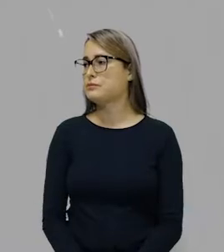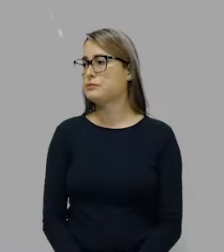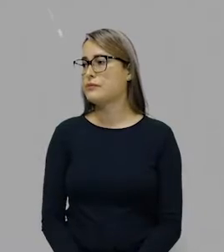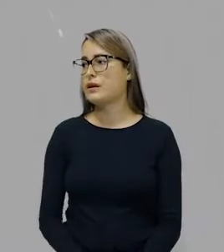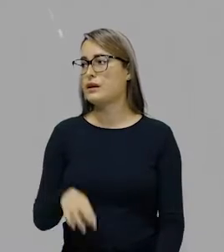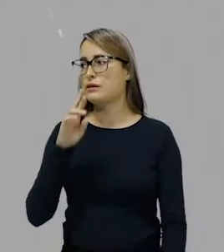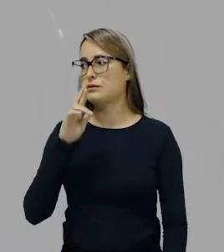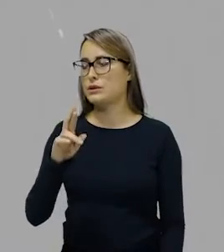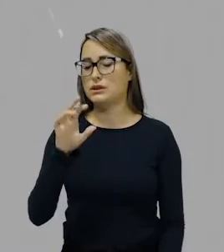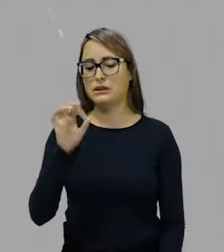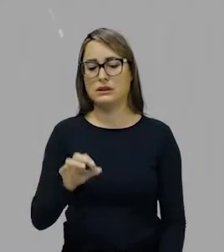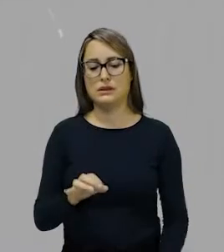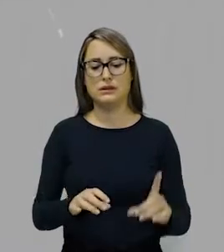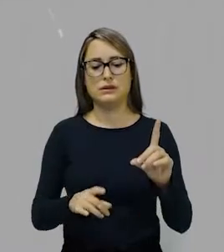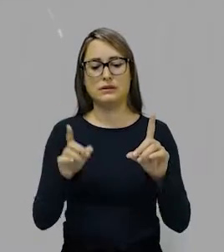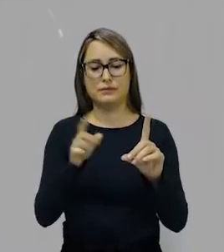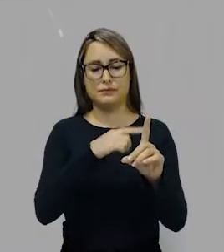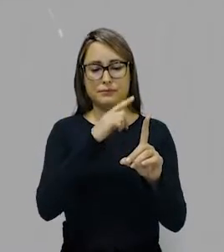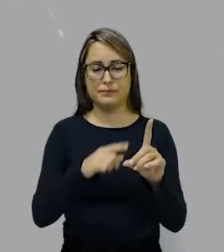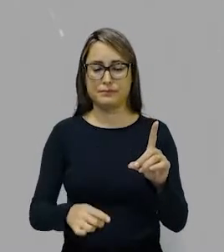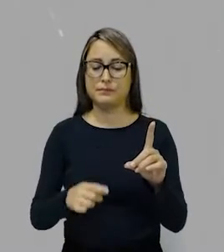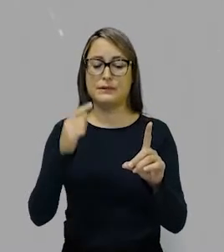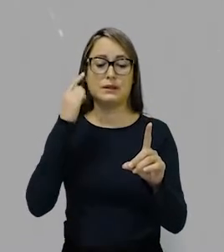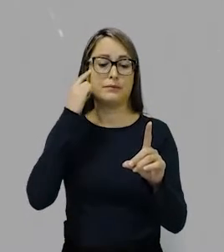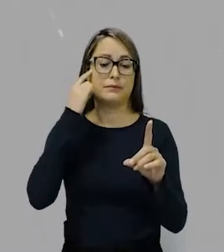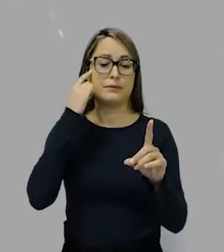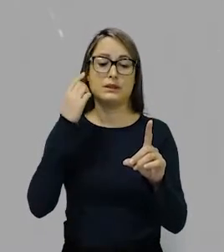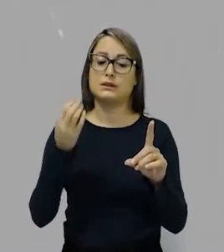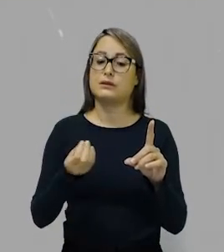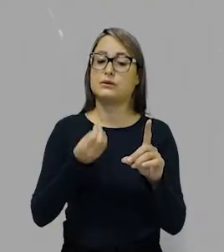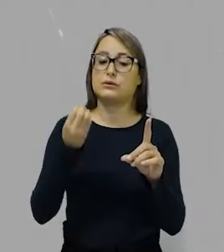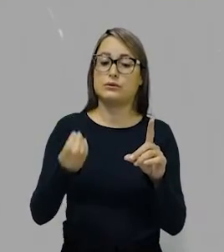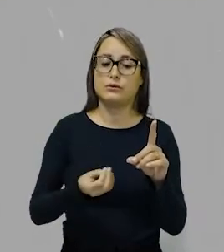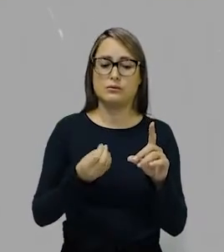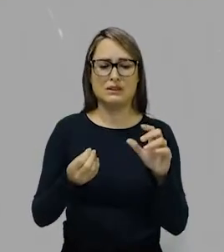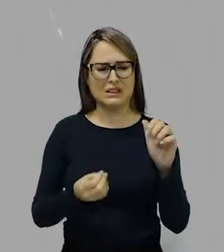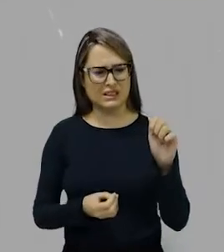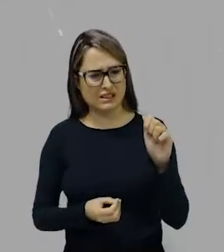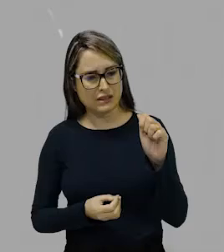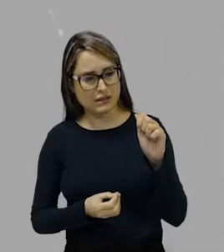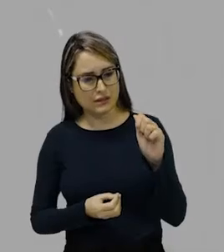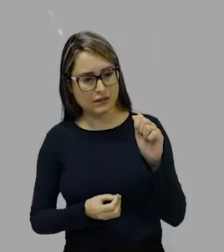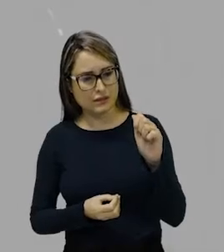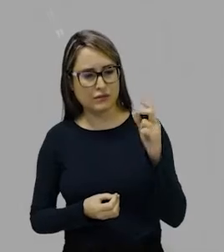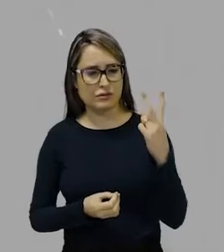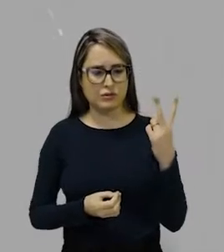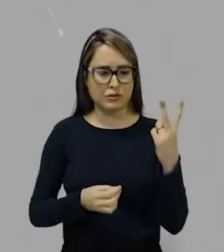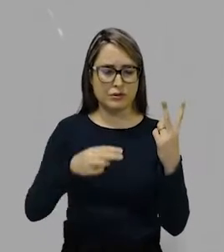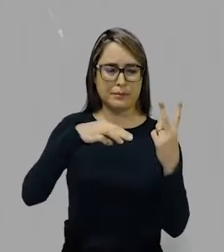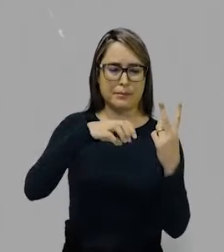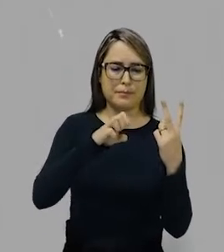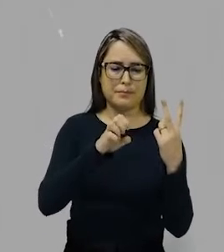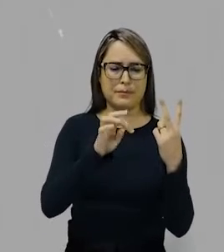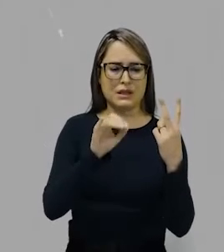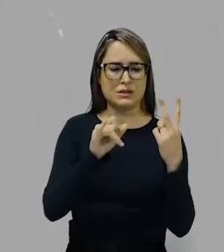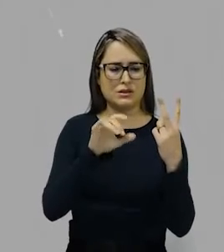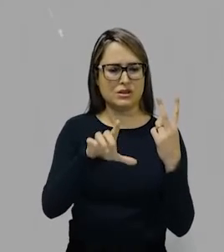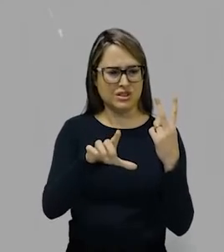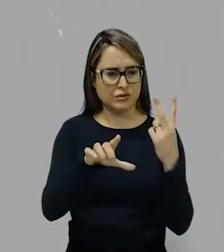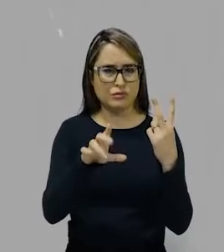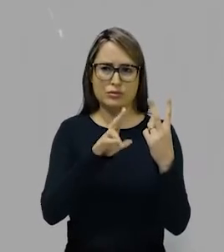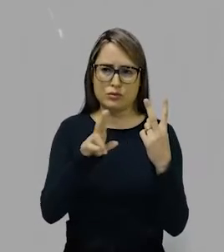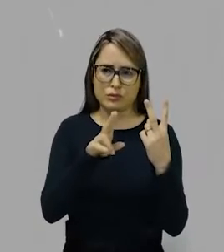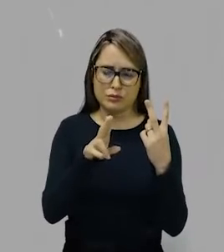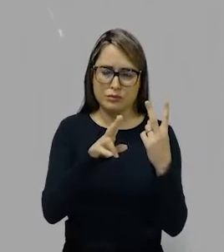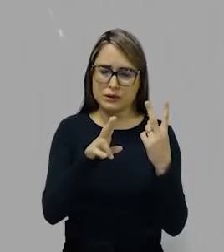letra D. Ah, mas você poderia pensar assim, poxa, Alex, ó, letra A também, ó, 2-metil. Mas, turma,